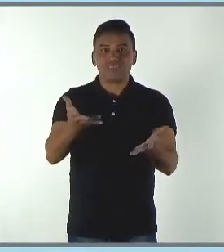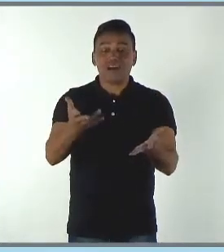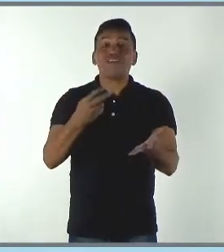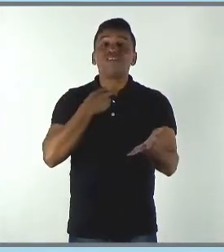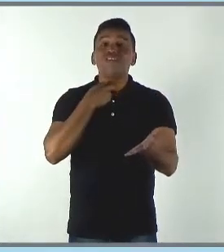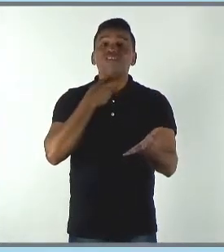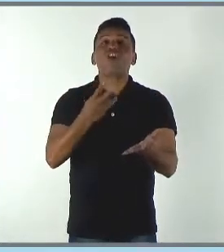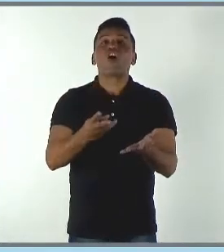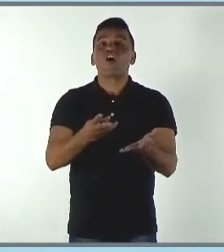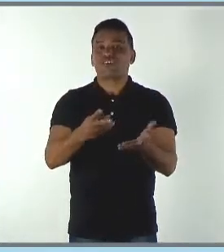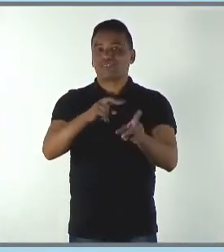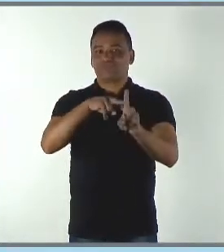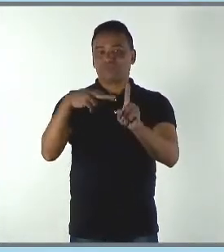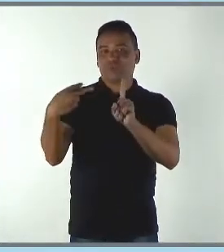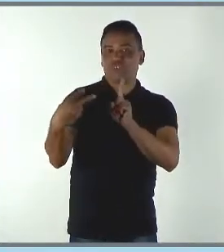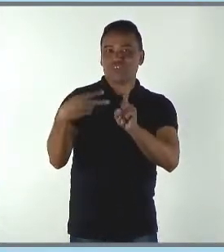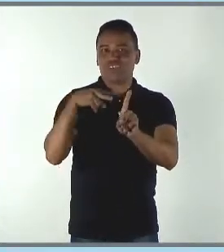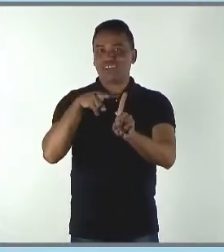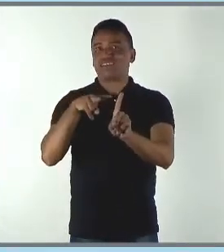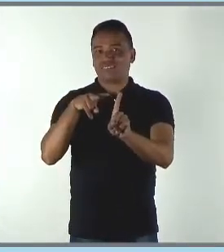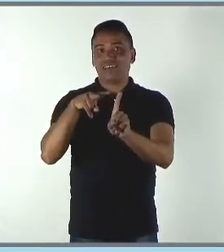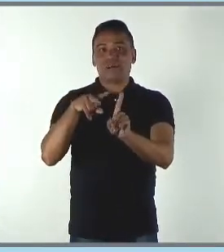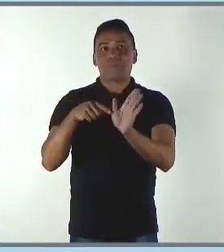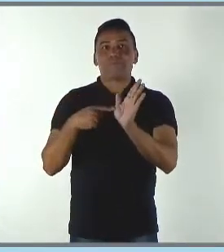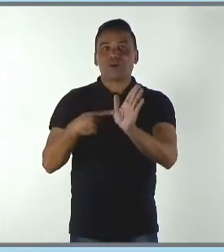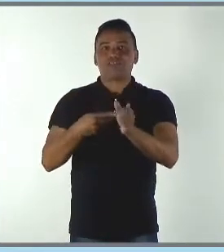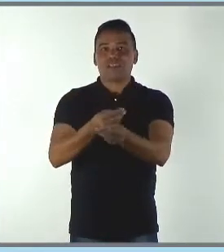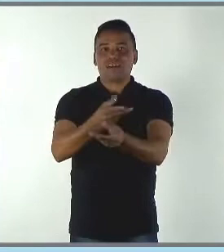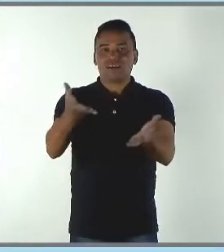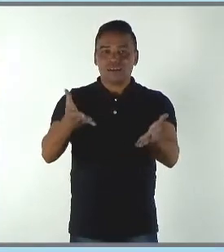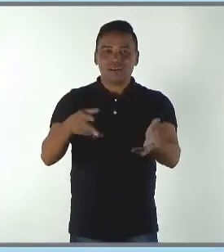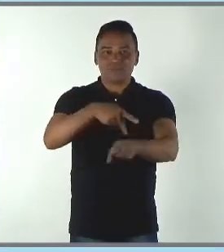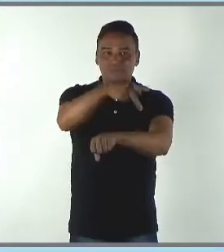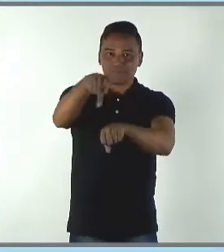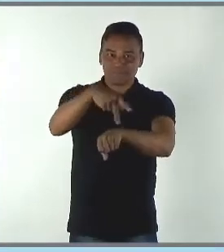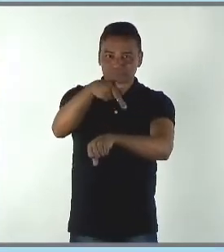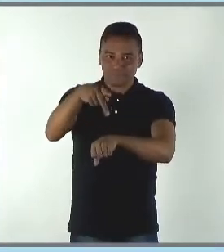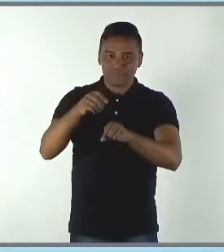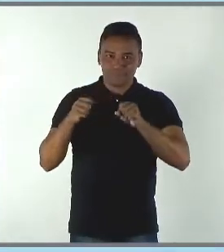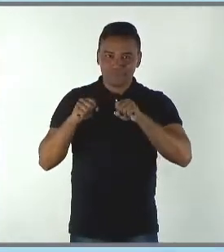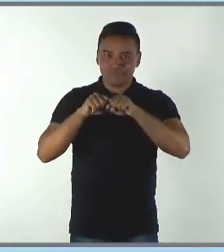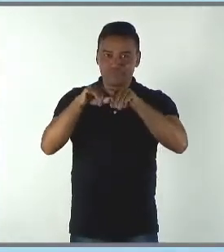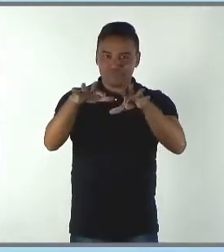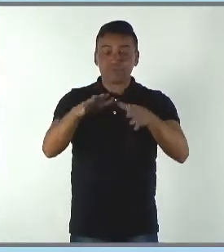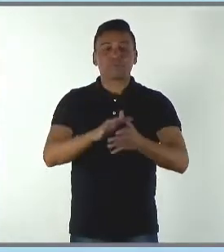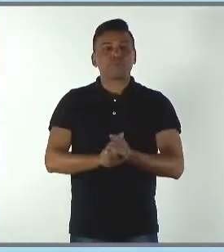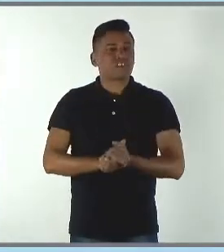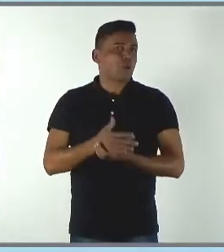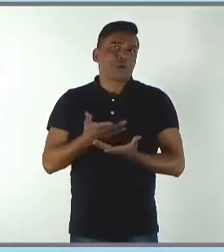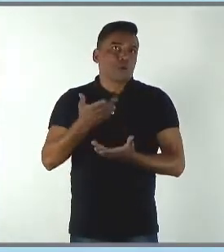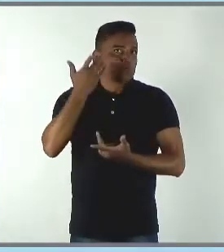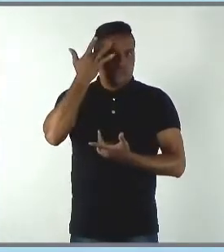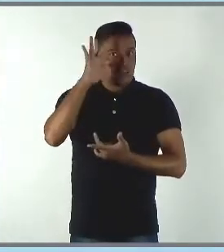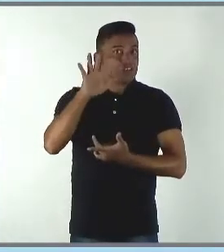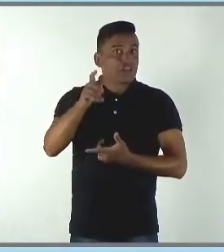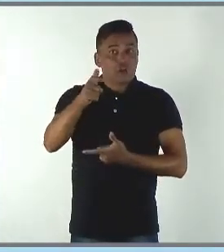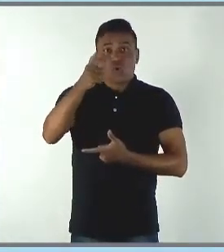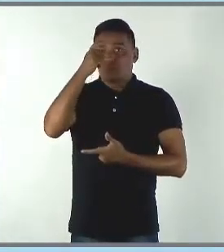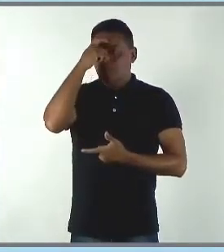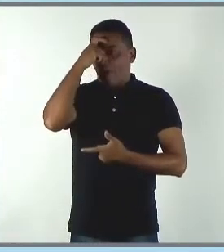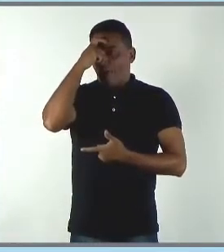me parece que aí a Masa ela tinha, não sei se de maneira consciente, explícita ou